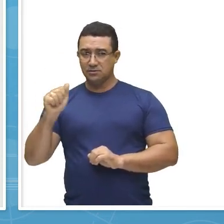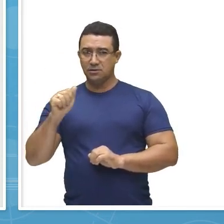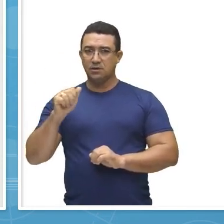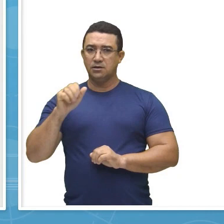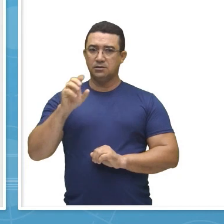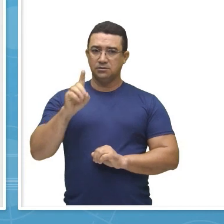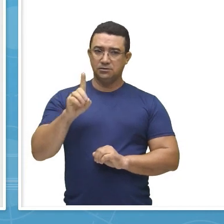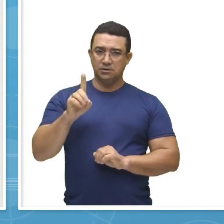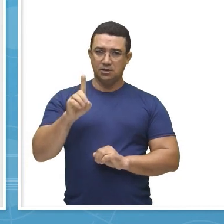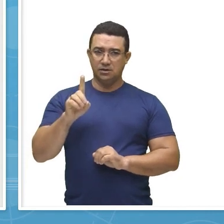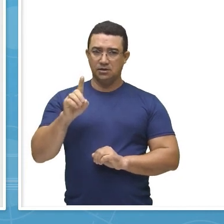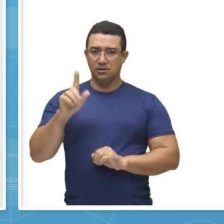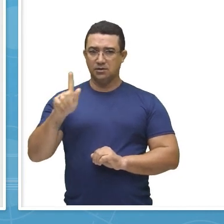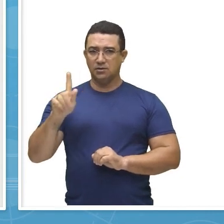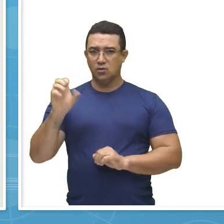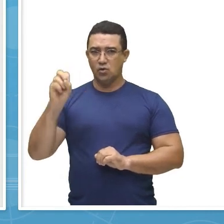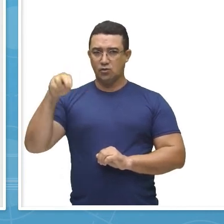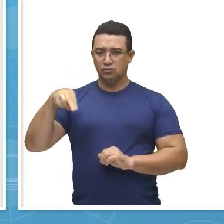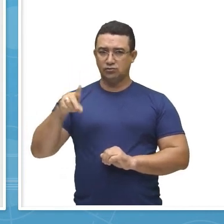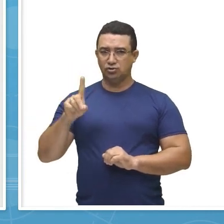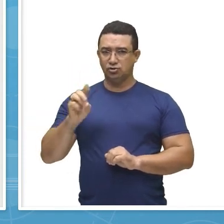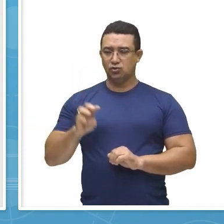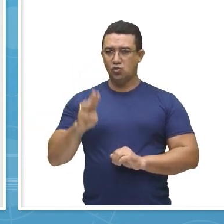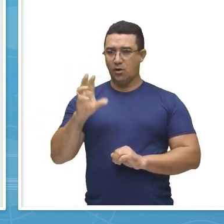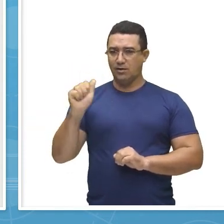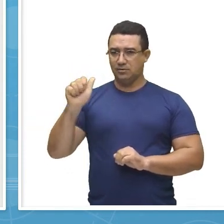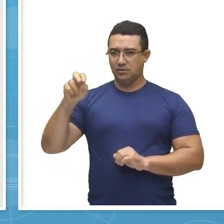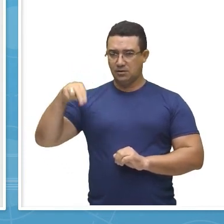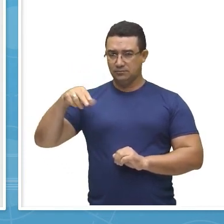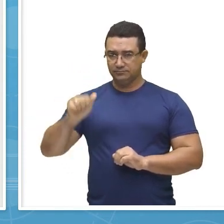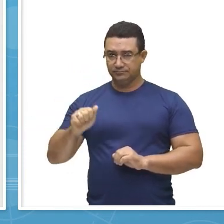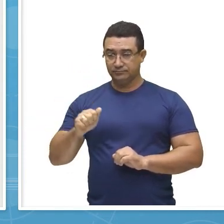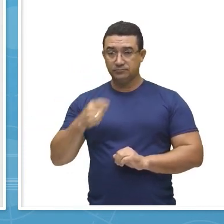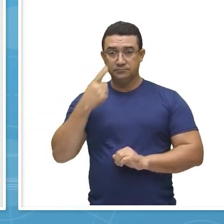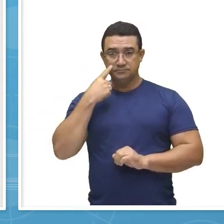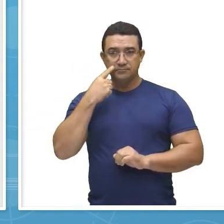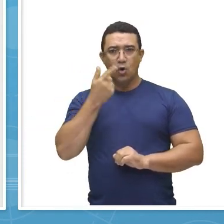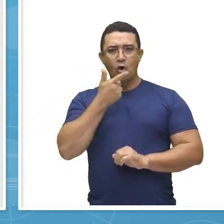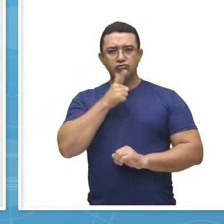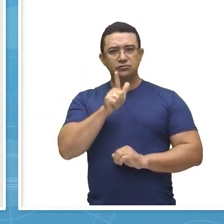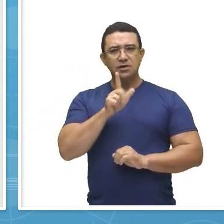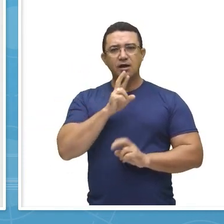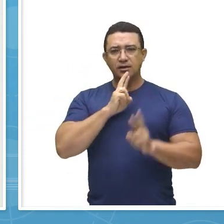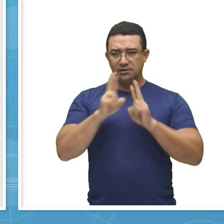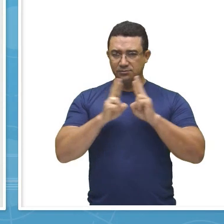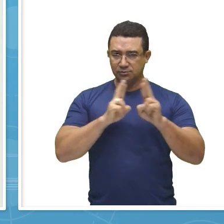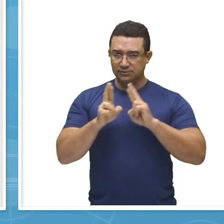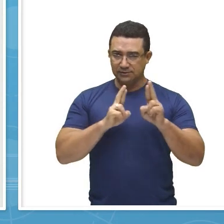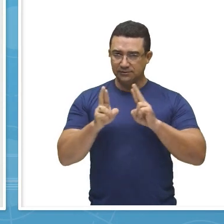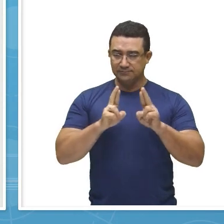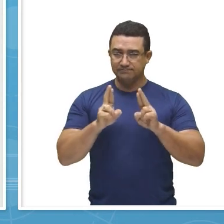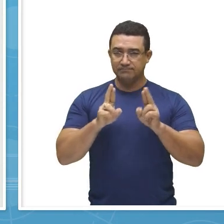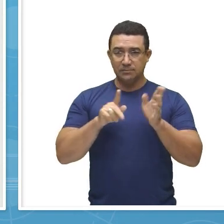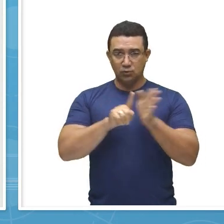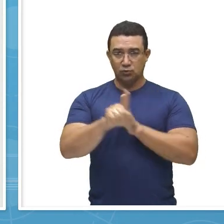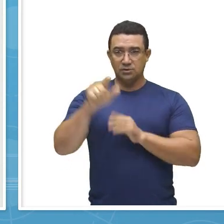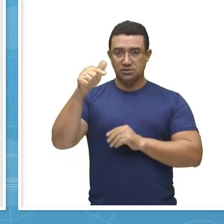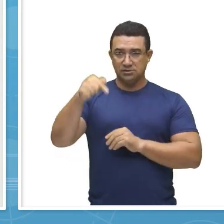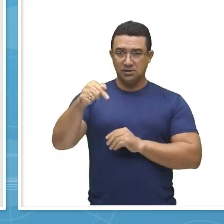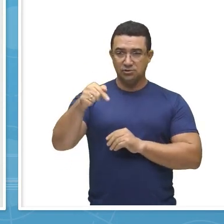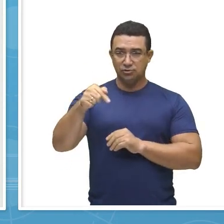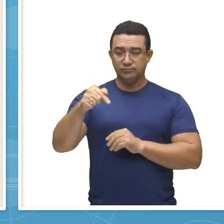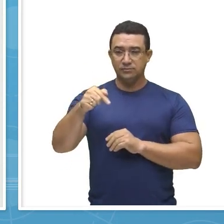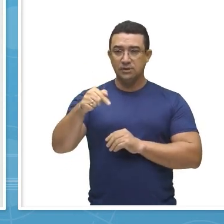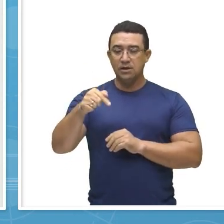nós temos a Gondwana. Então, para que a gente consiga responder, né, essa 7ª questão, a gente tem